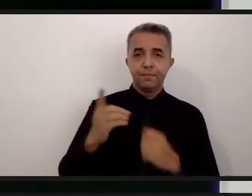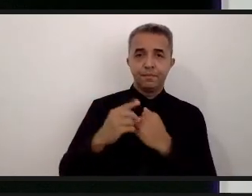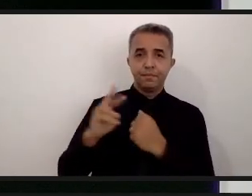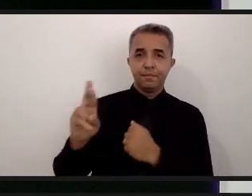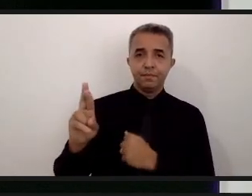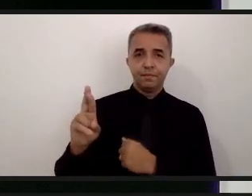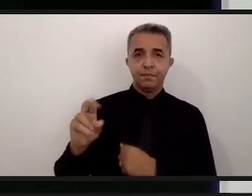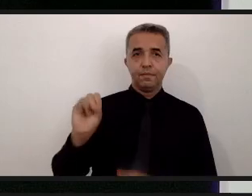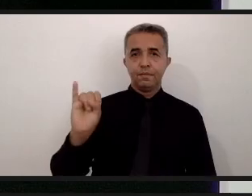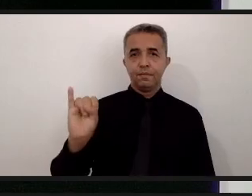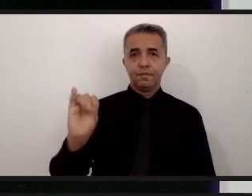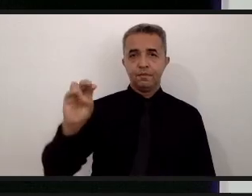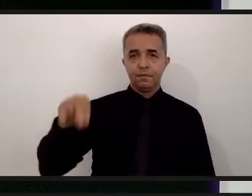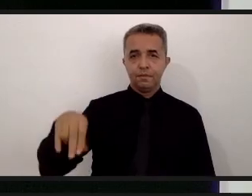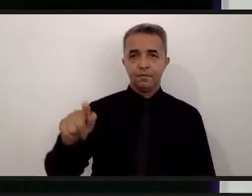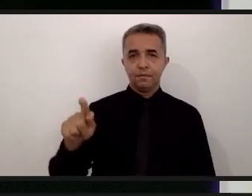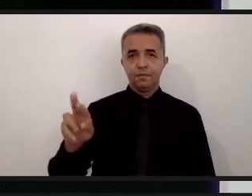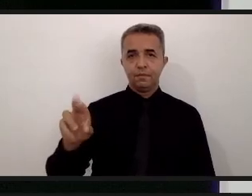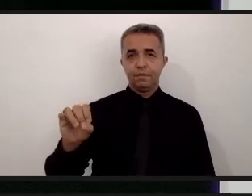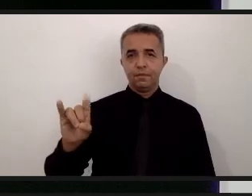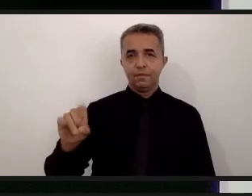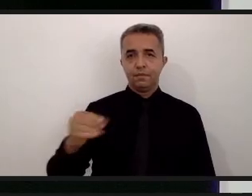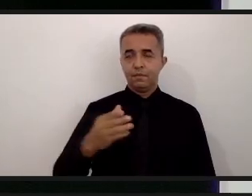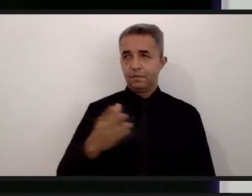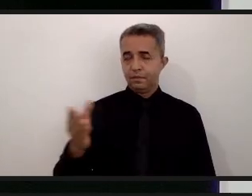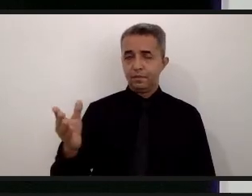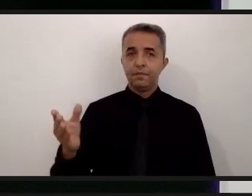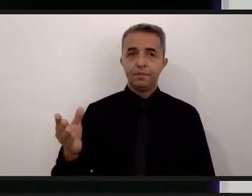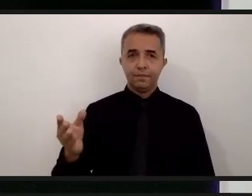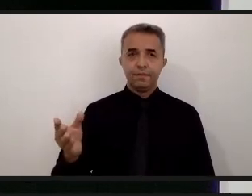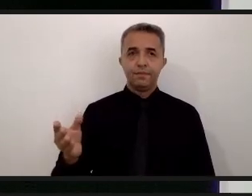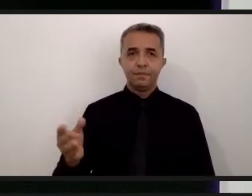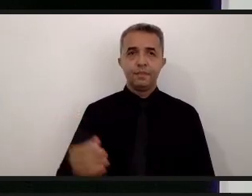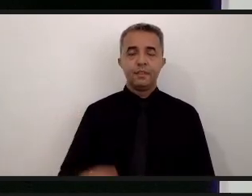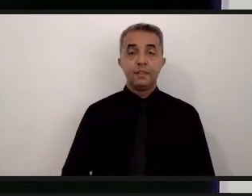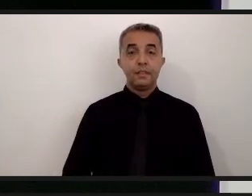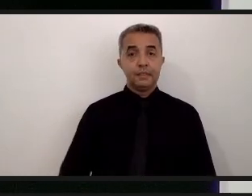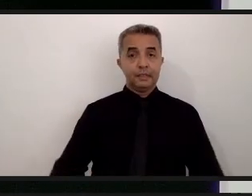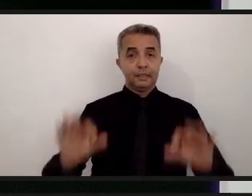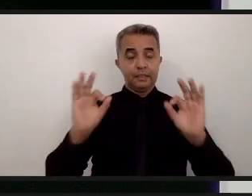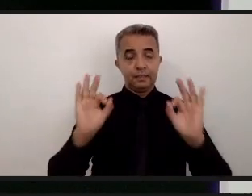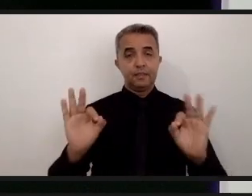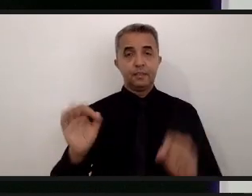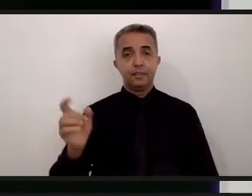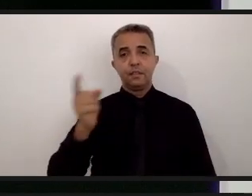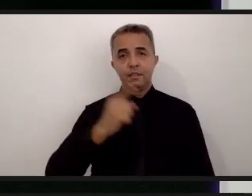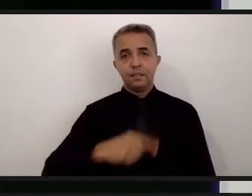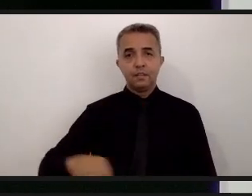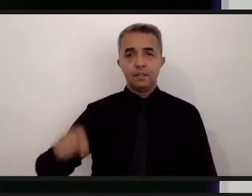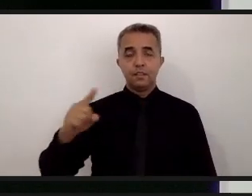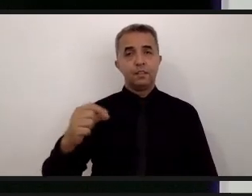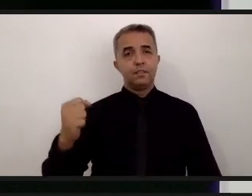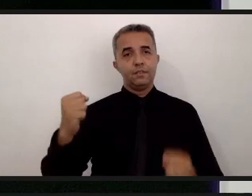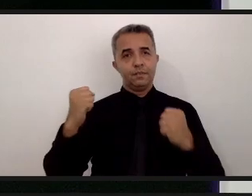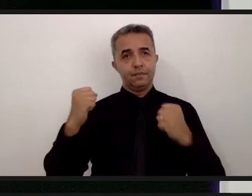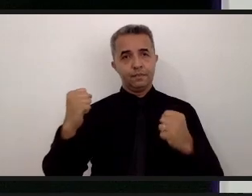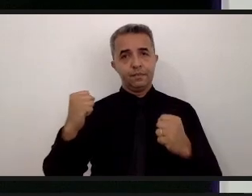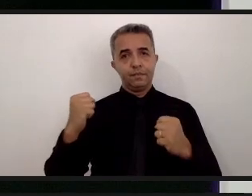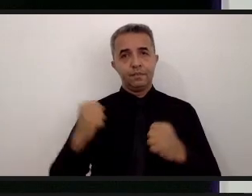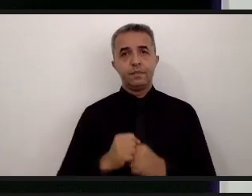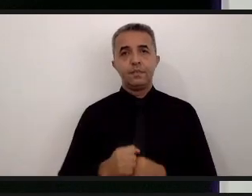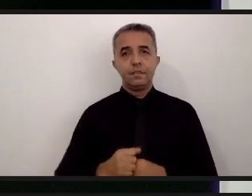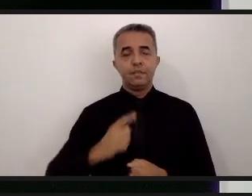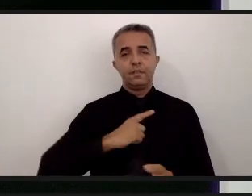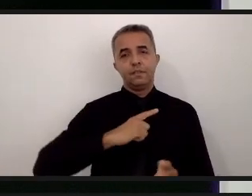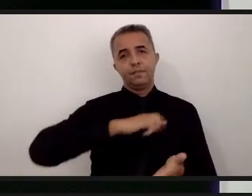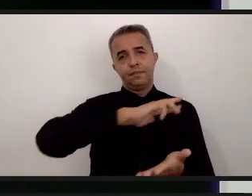Simone, mas eu quero dizer assim, realmente, nós somos fortes. Existem